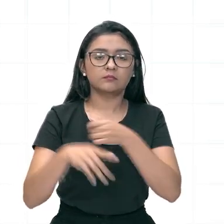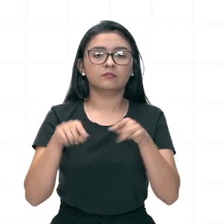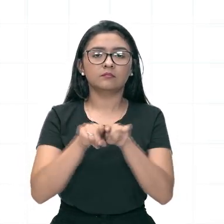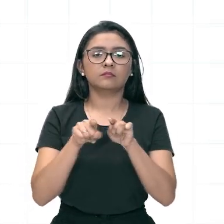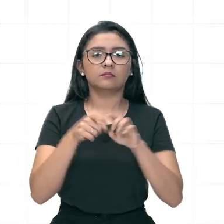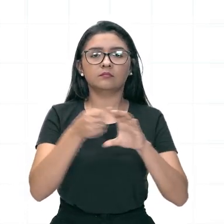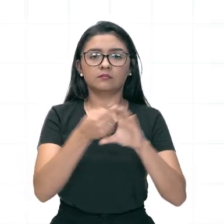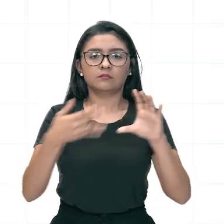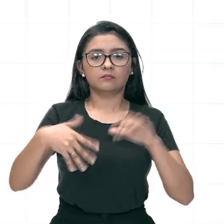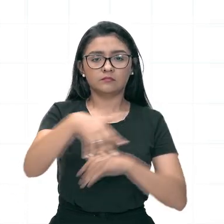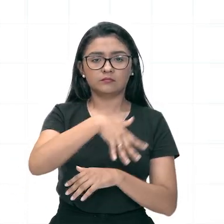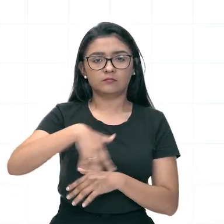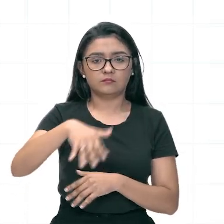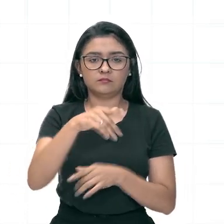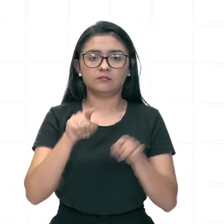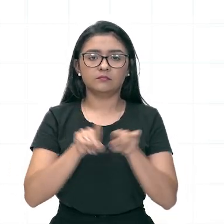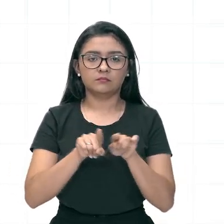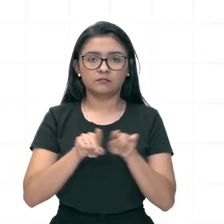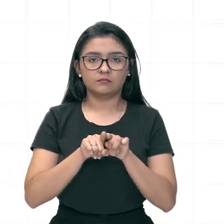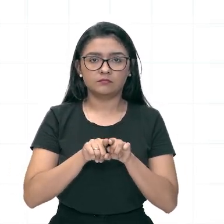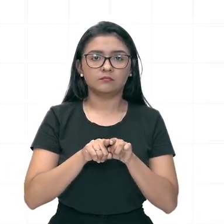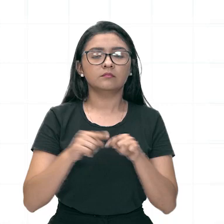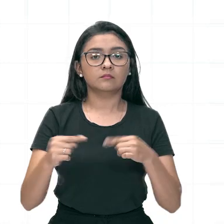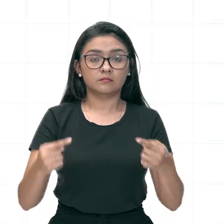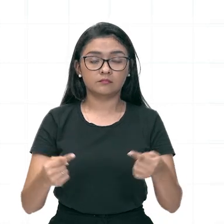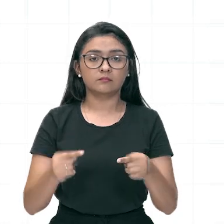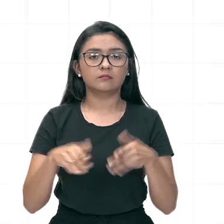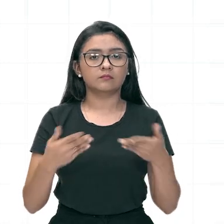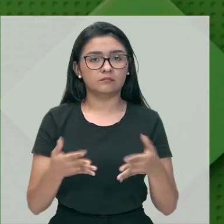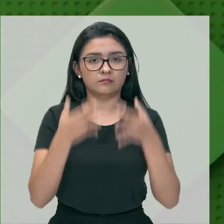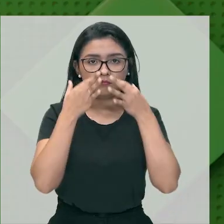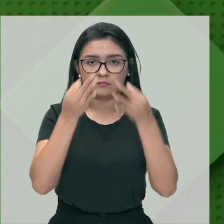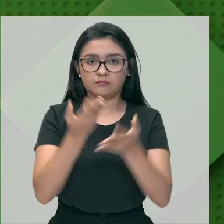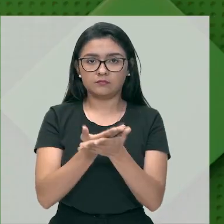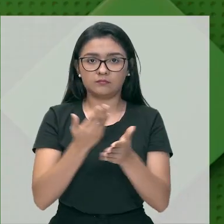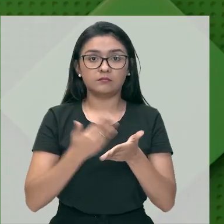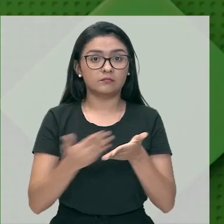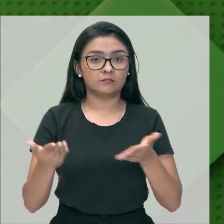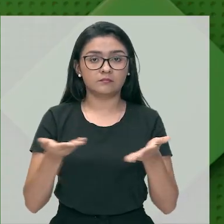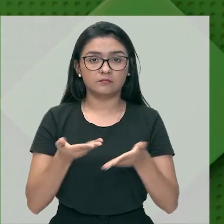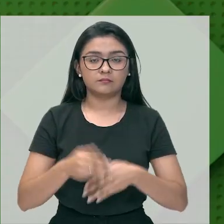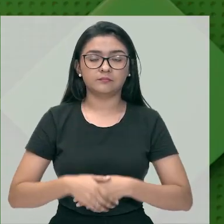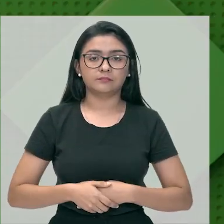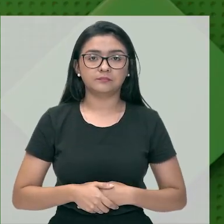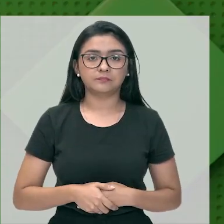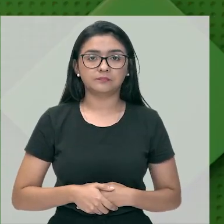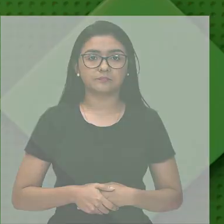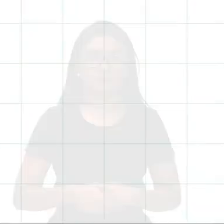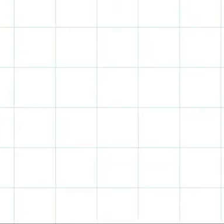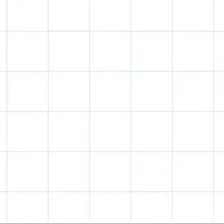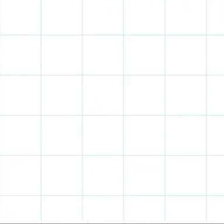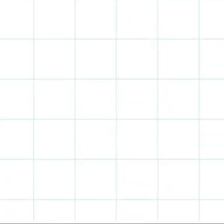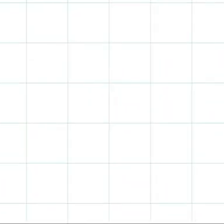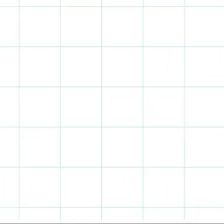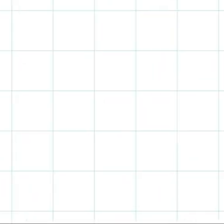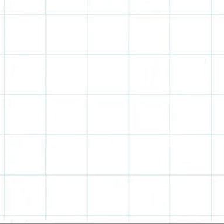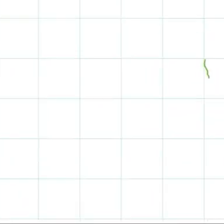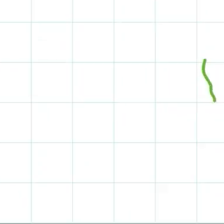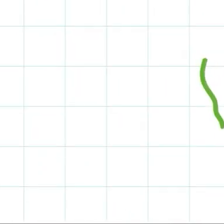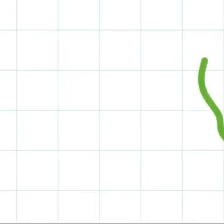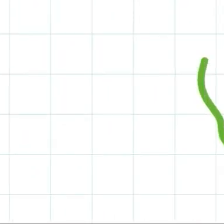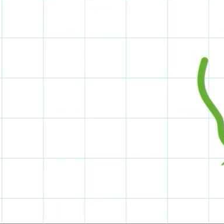taxonômica, características gerais e reprodução. Então fiquem ligados, a nossa aula começa agora.